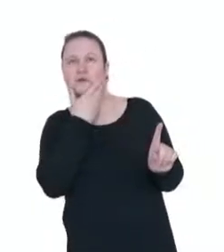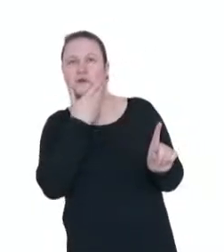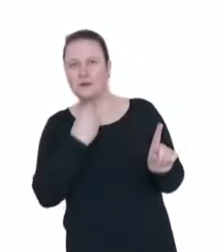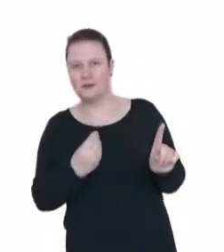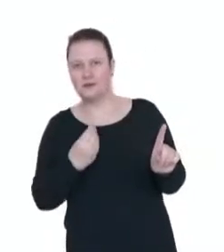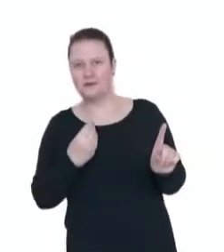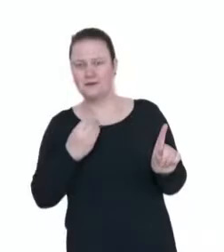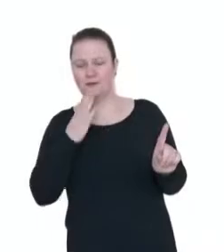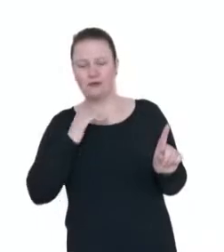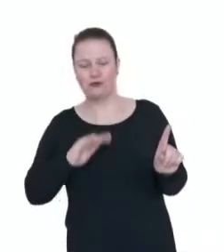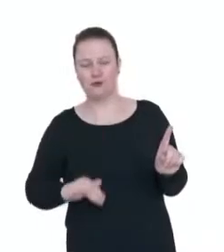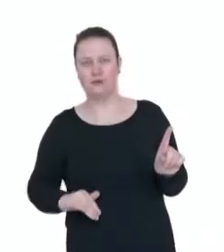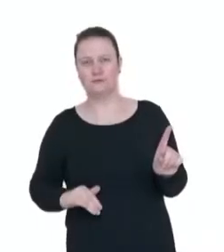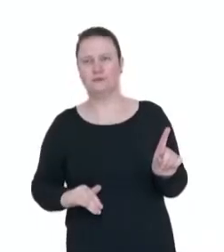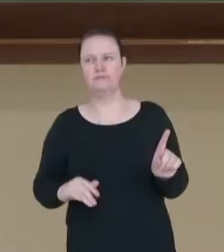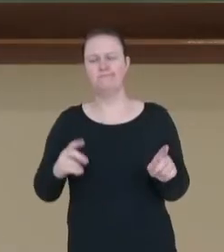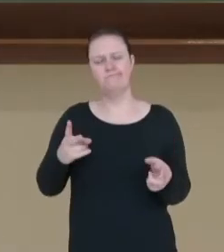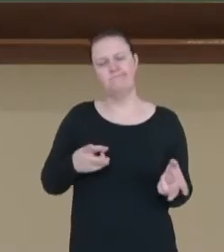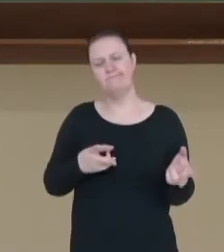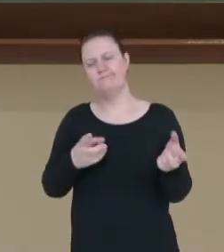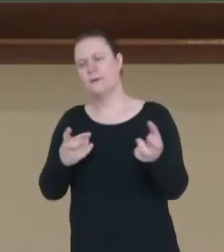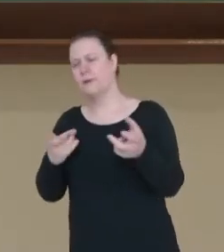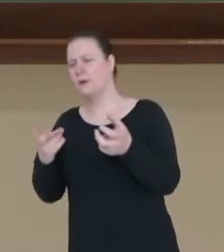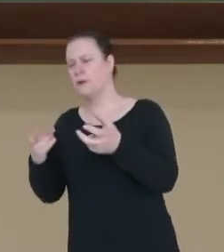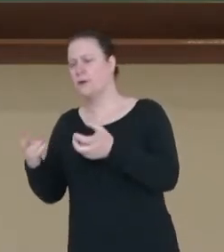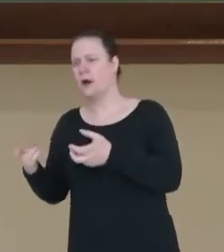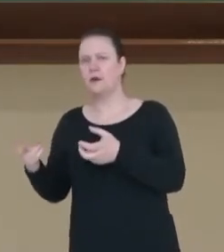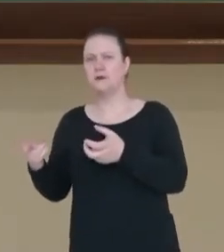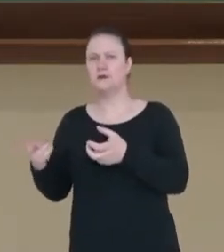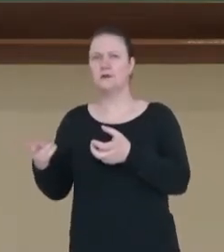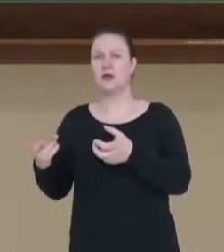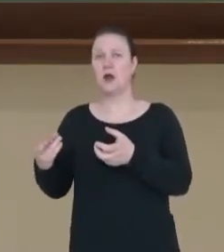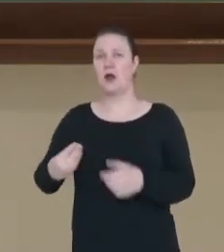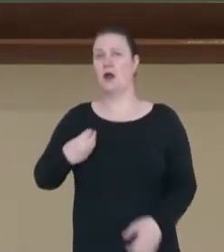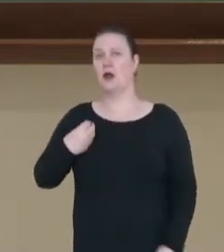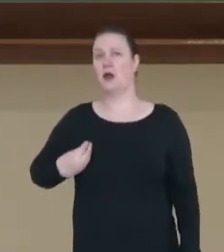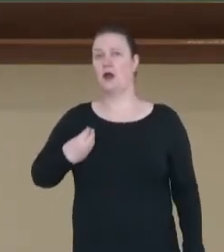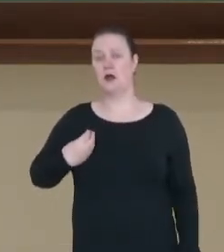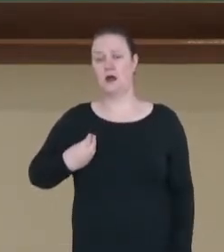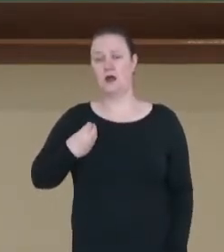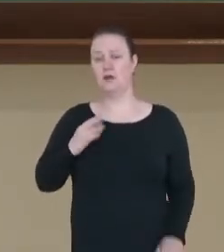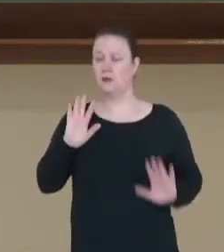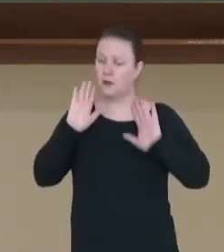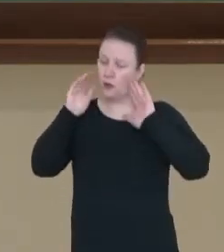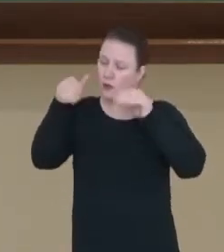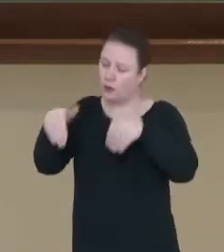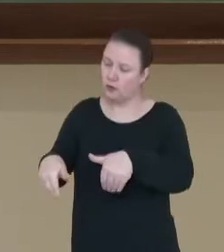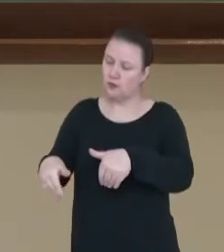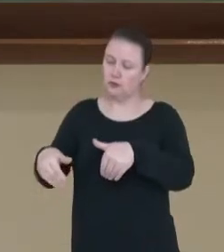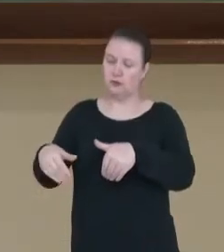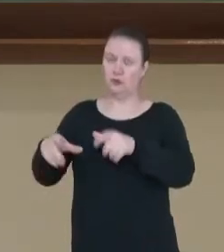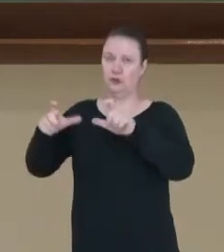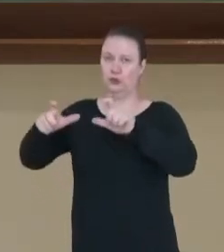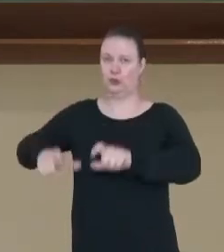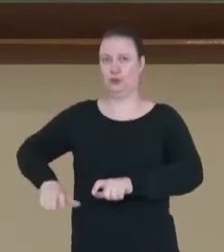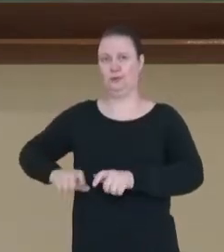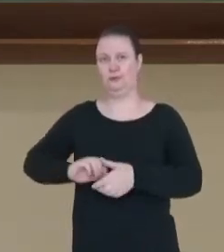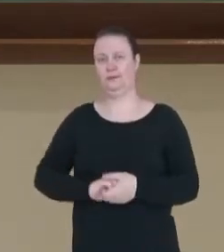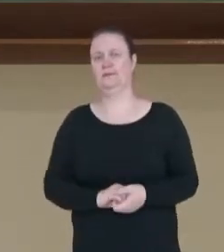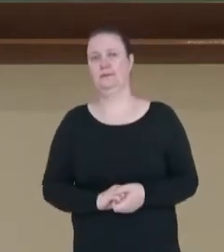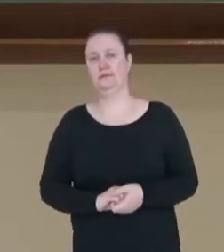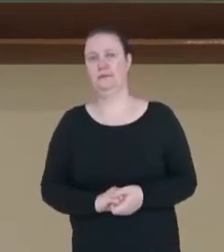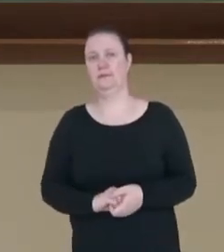considerações existenciais, o tipo surrealismo pantaneiro, já tem essa base. Outra